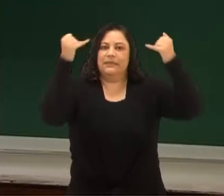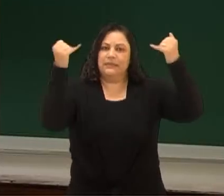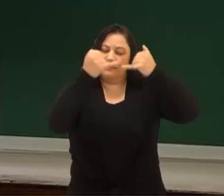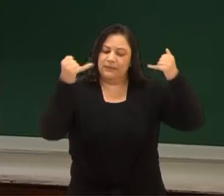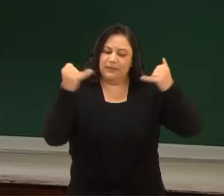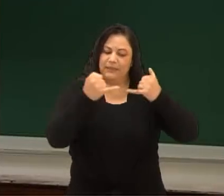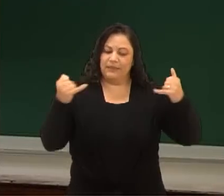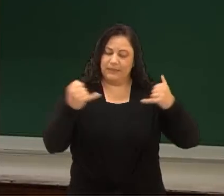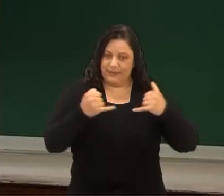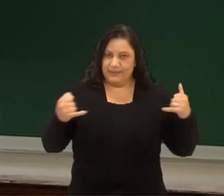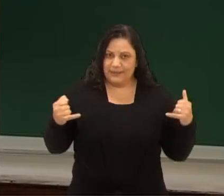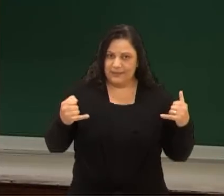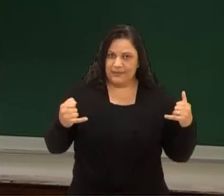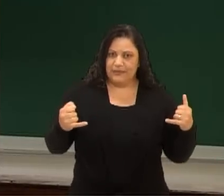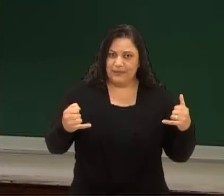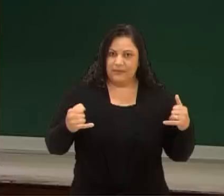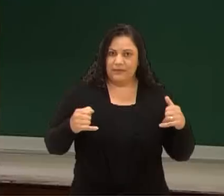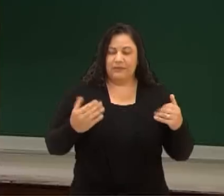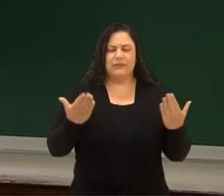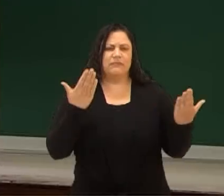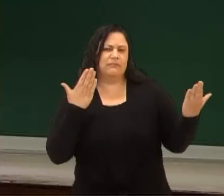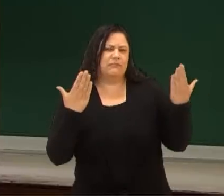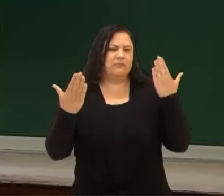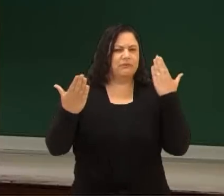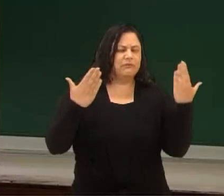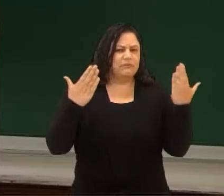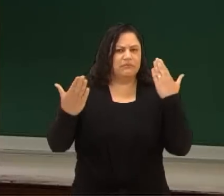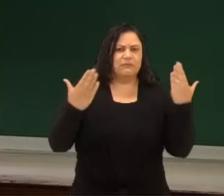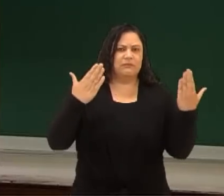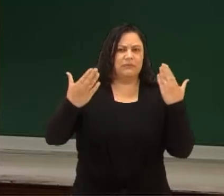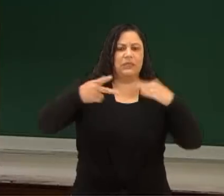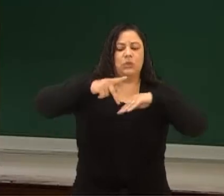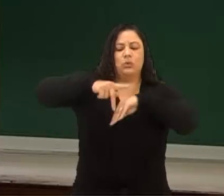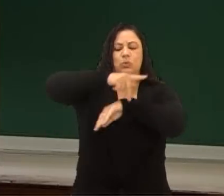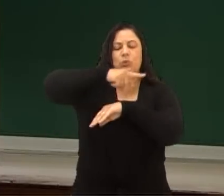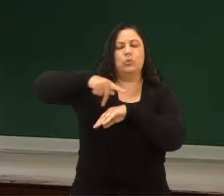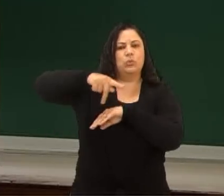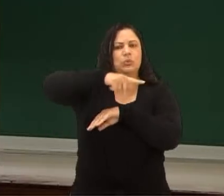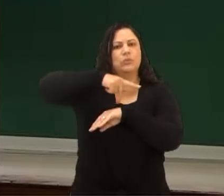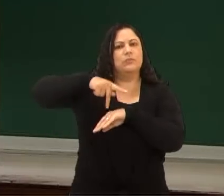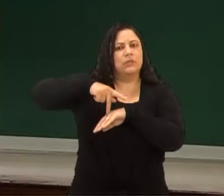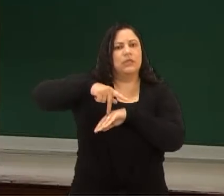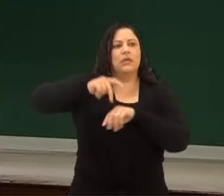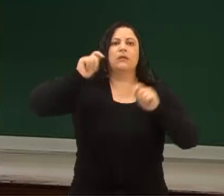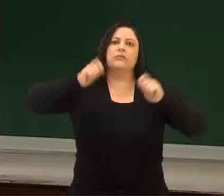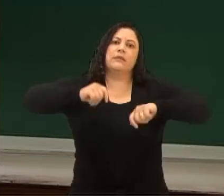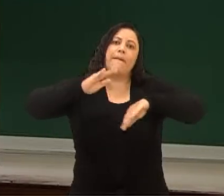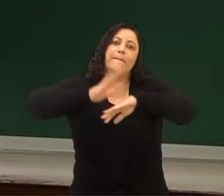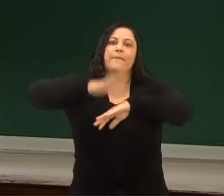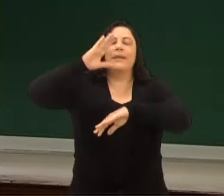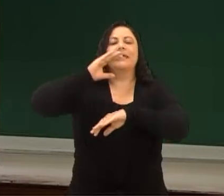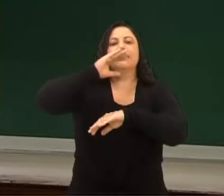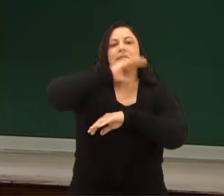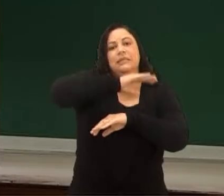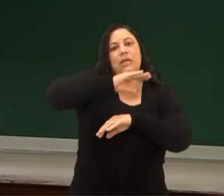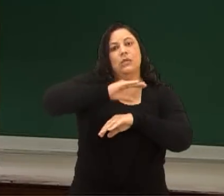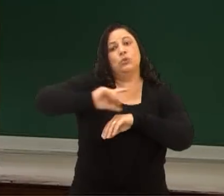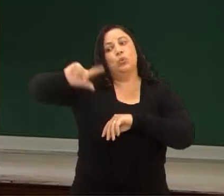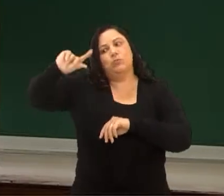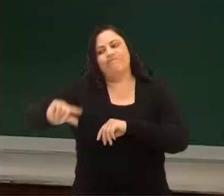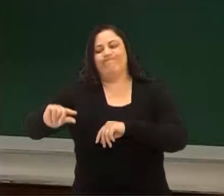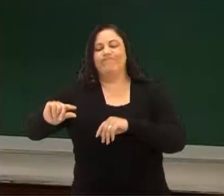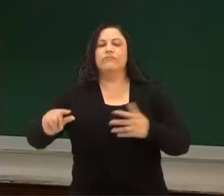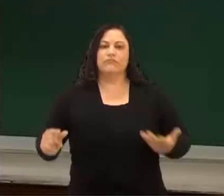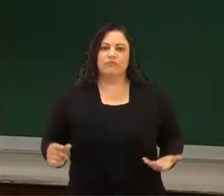Então, conforme a posição do país em determinadas latitudes, ele vai ser mais aquecido ou menos aquecido pela luz do